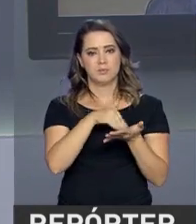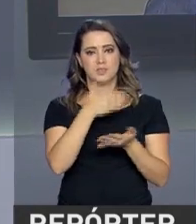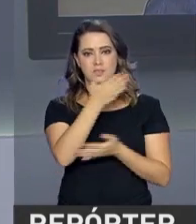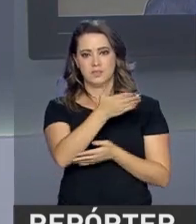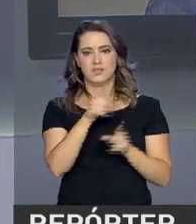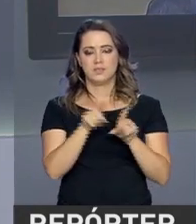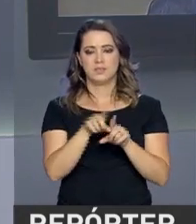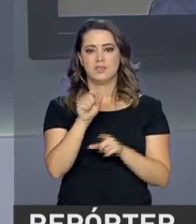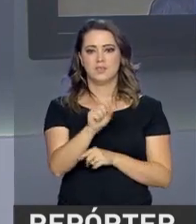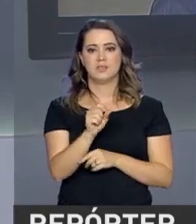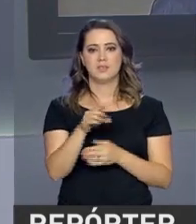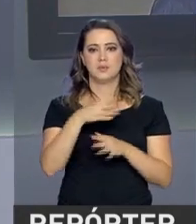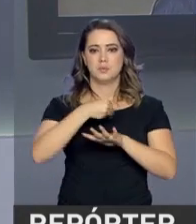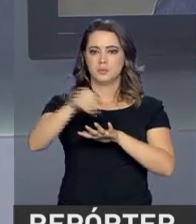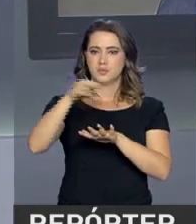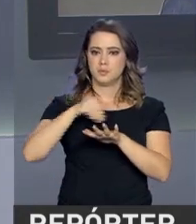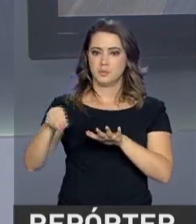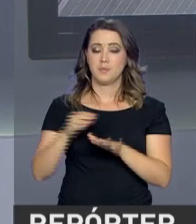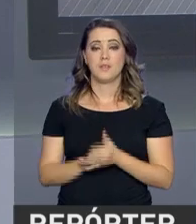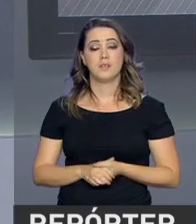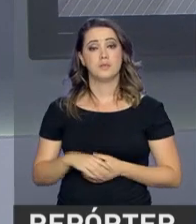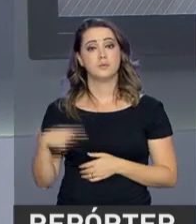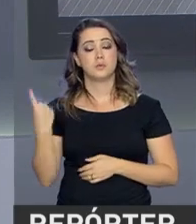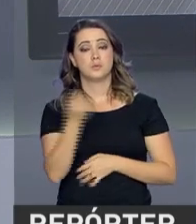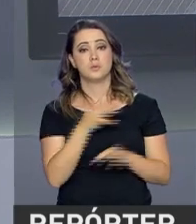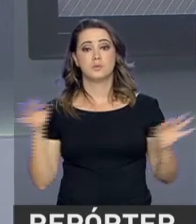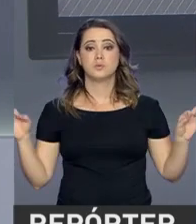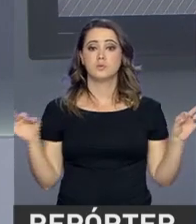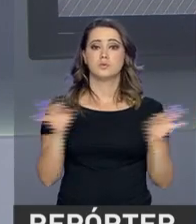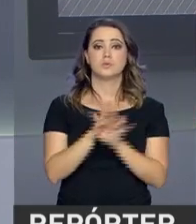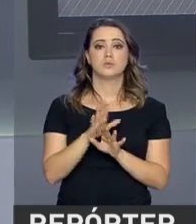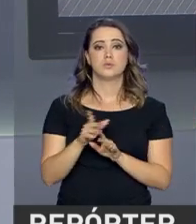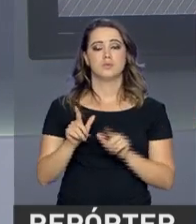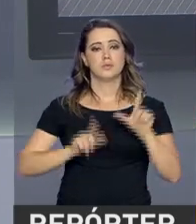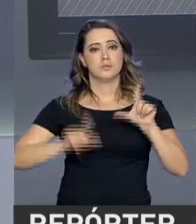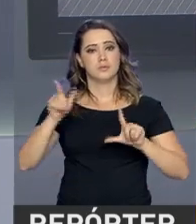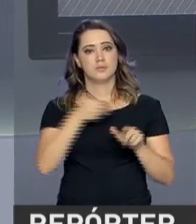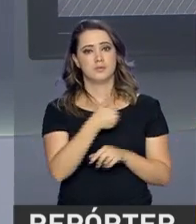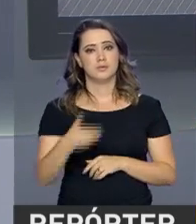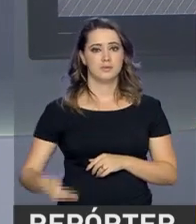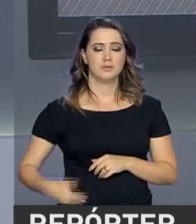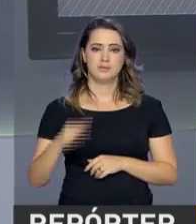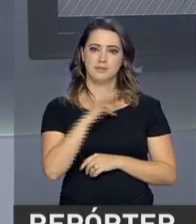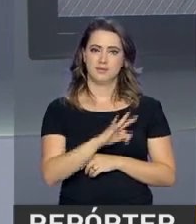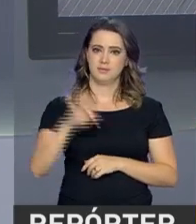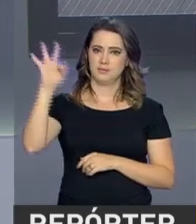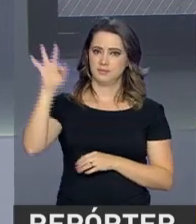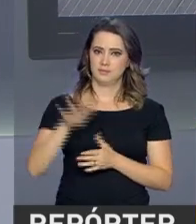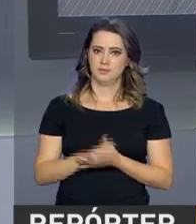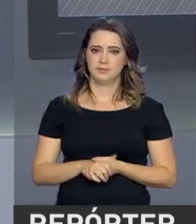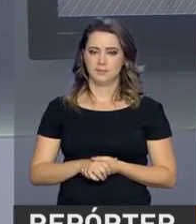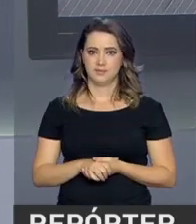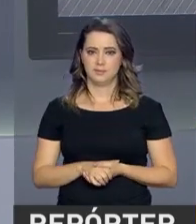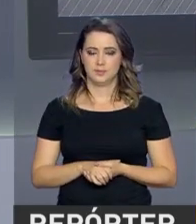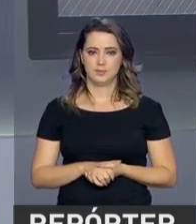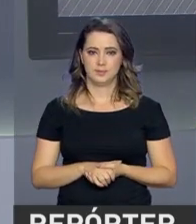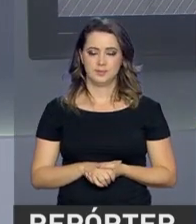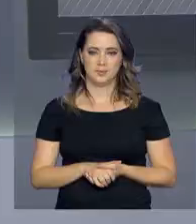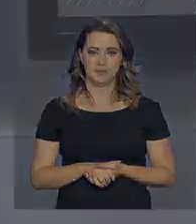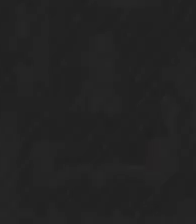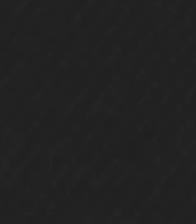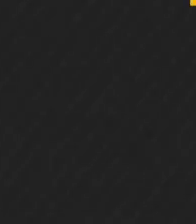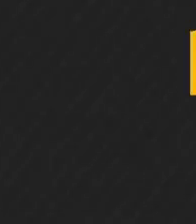você e ao secretário pelas informações que nós ficamos por aqui continue com a gente na nbr a tv do governo federal